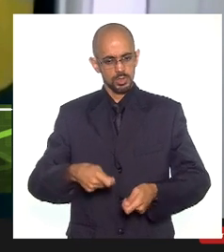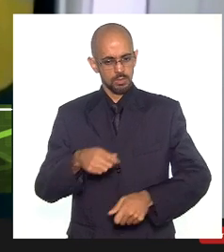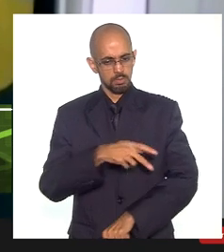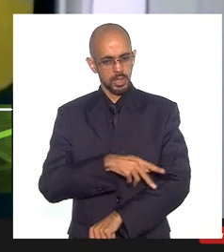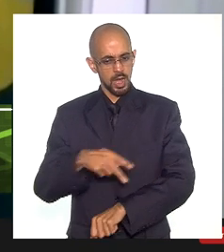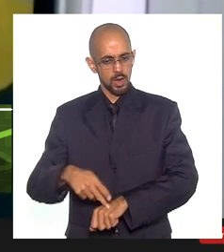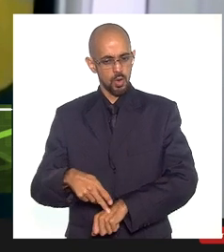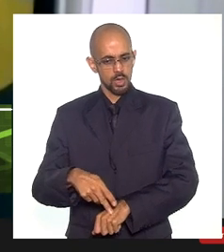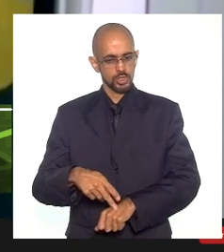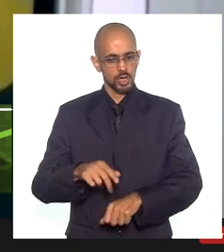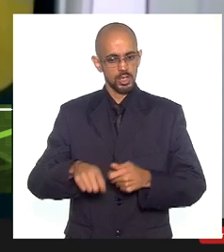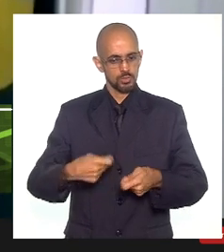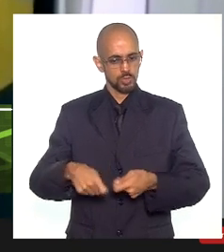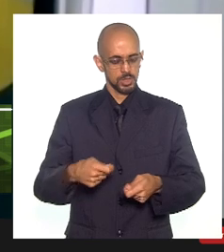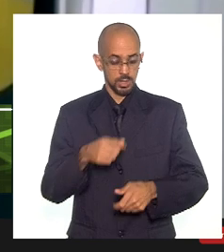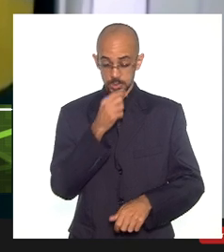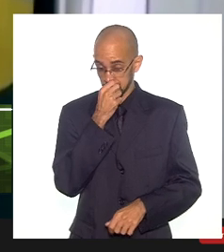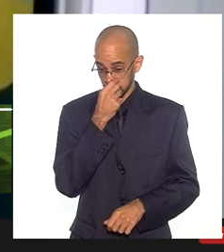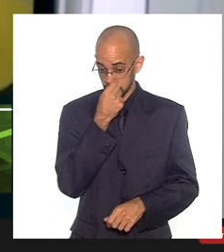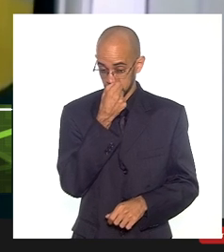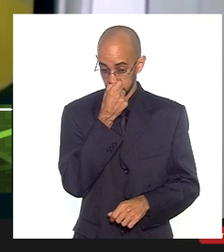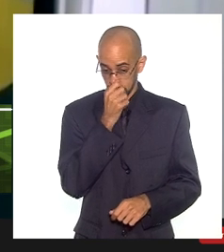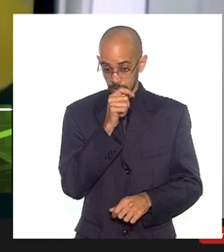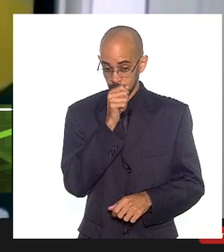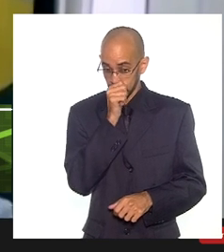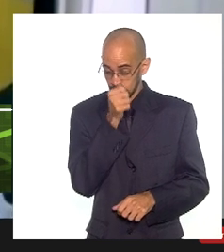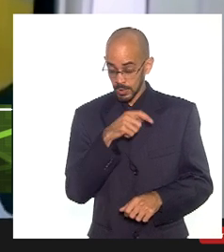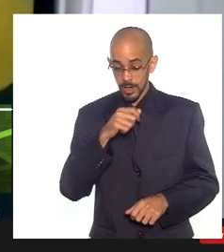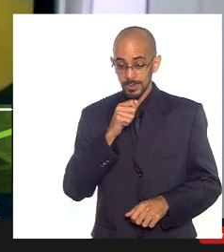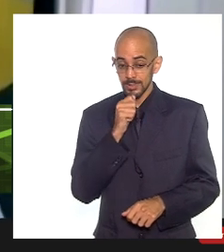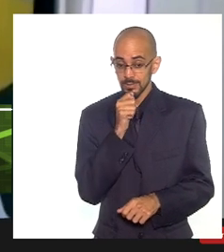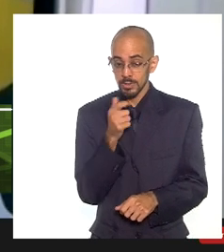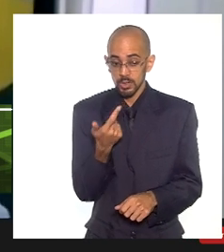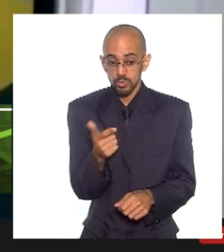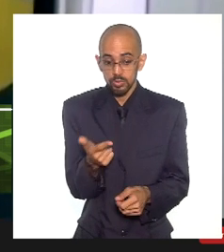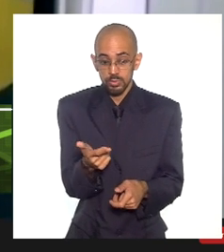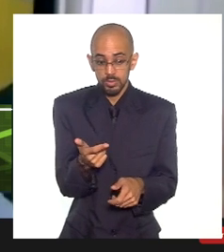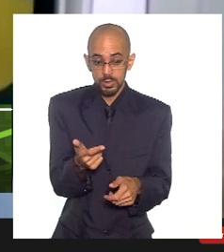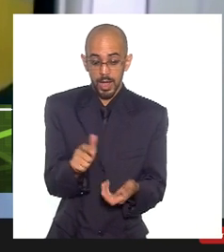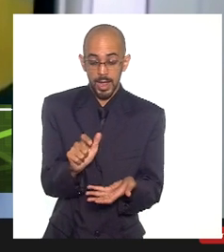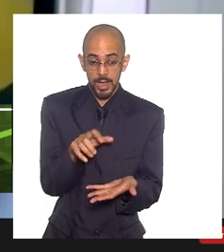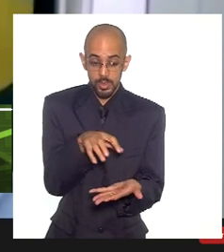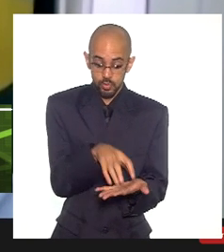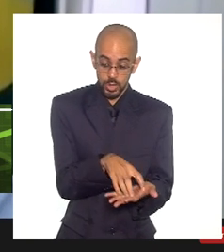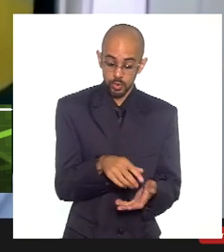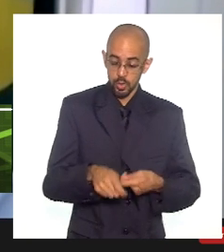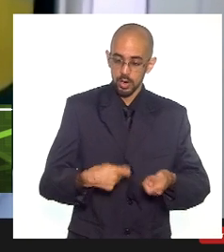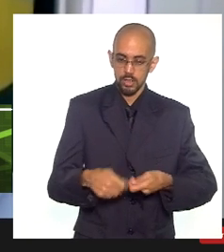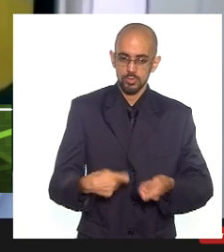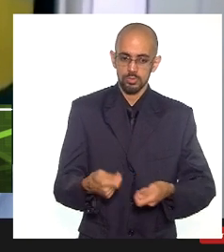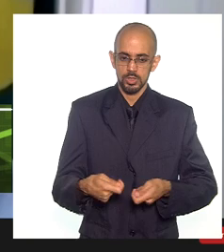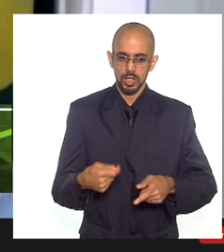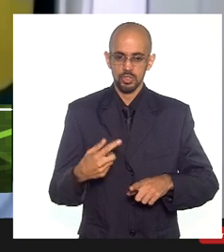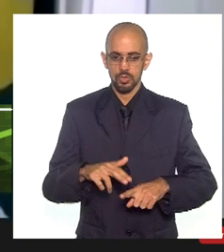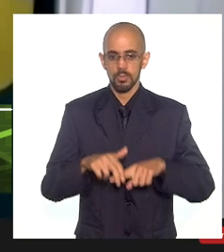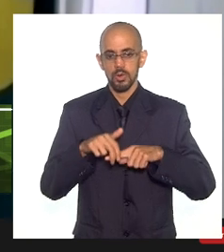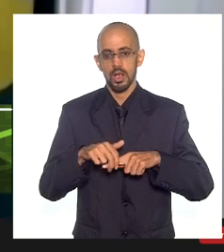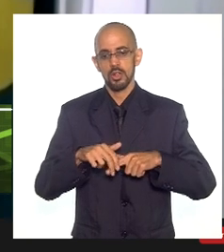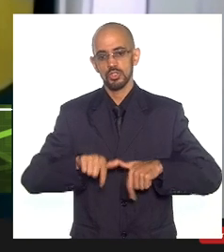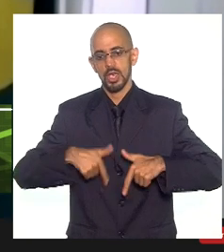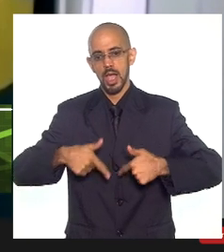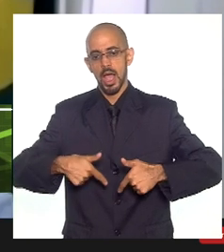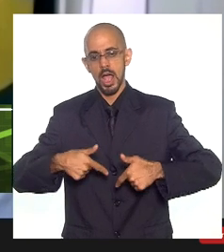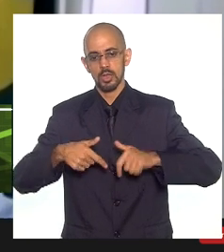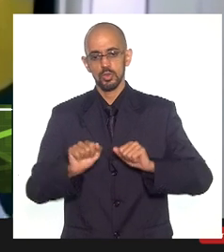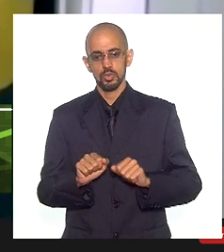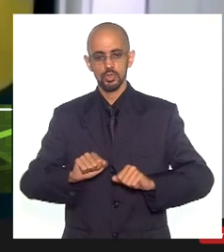também não se faz presente ainda, subsecretário, na dimensão administrativa, posto que atos das autoridades executivas da